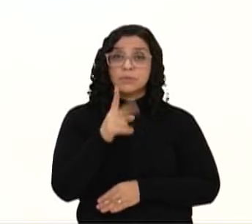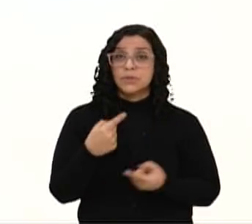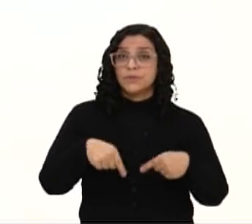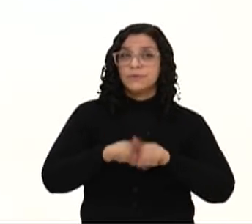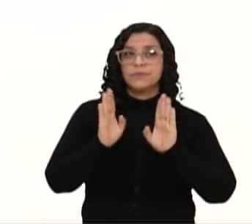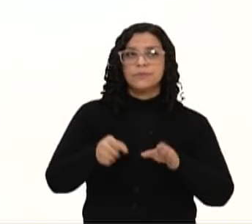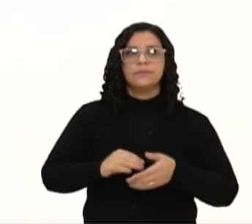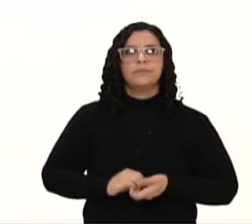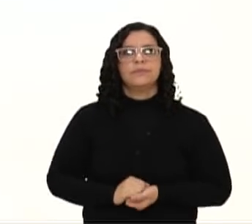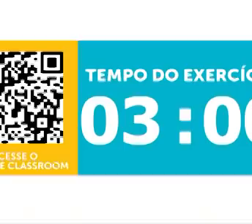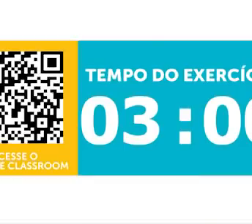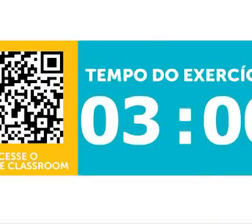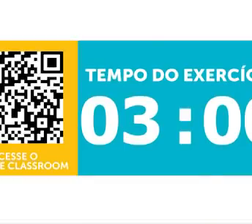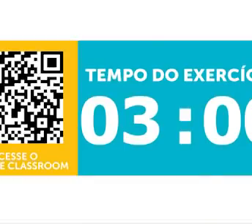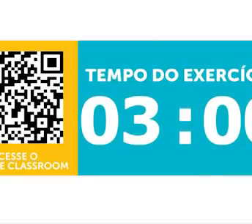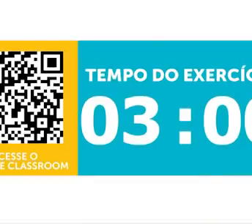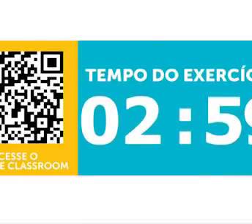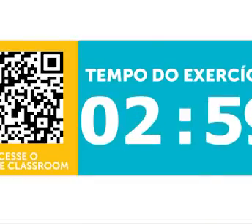corrigir.